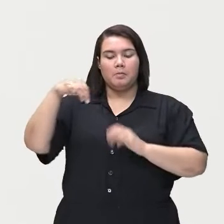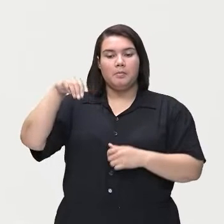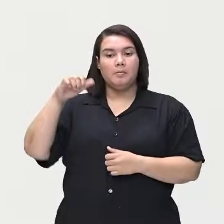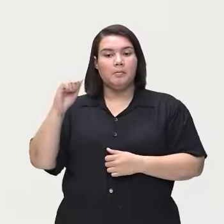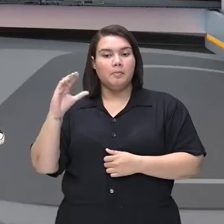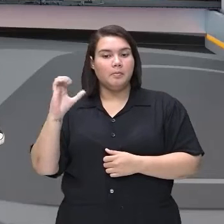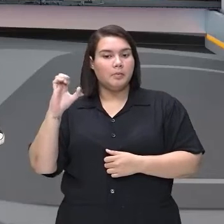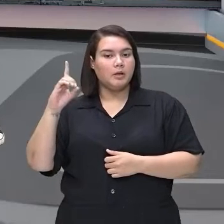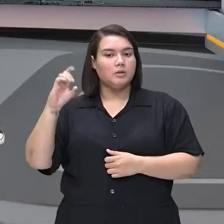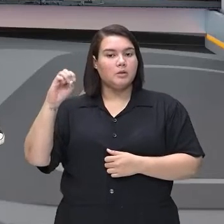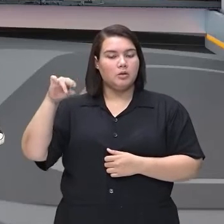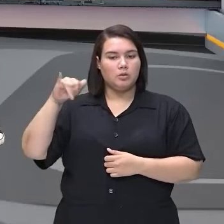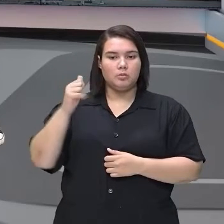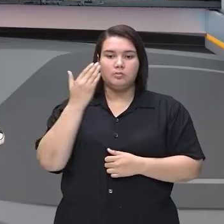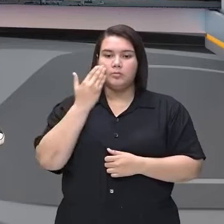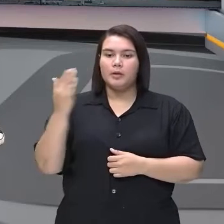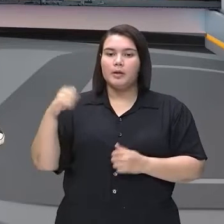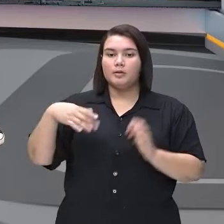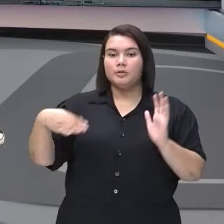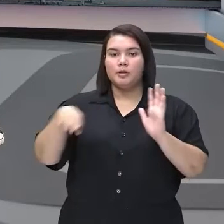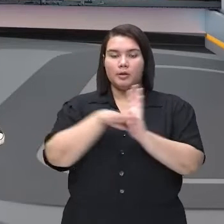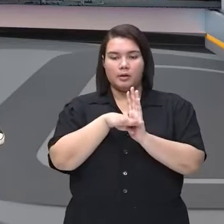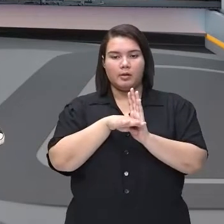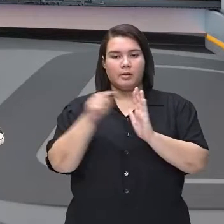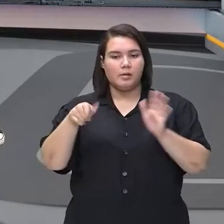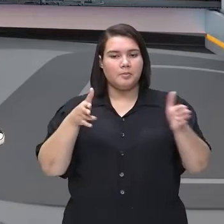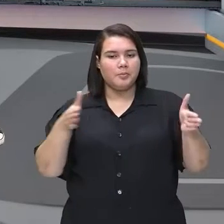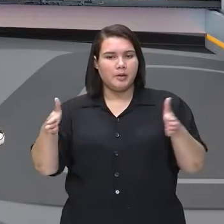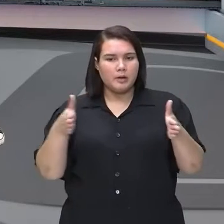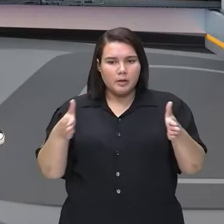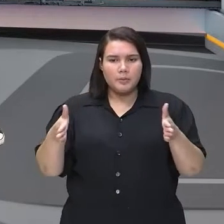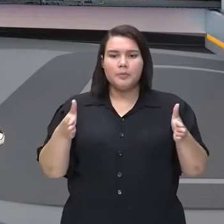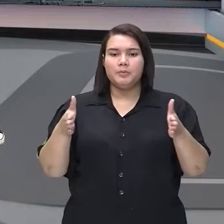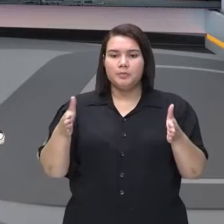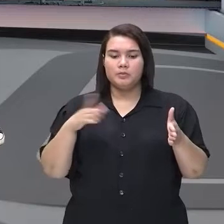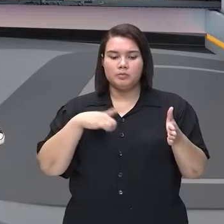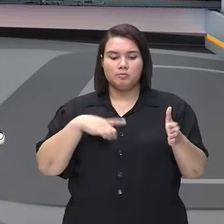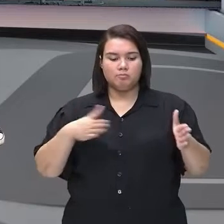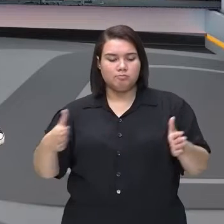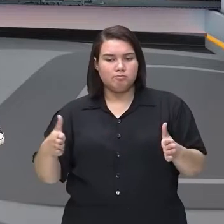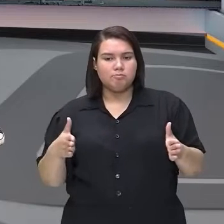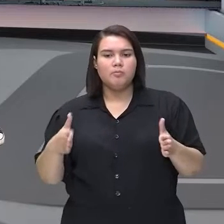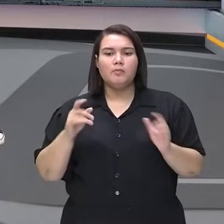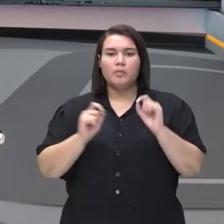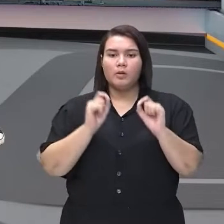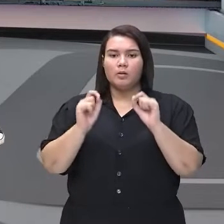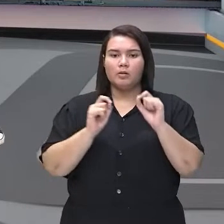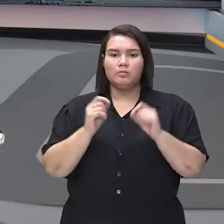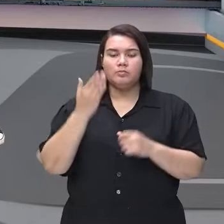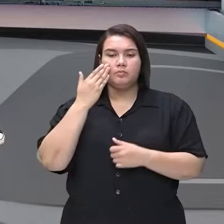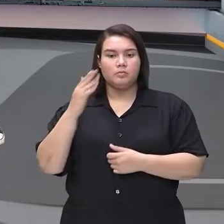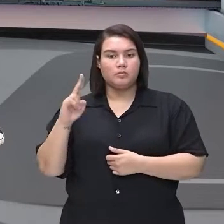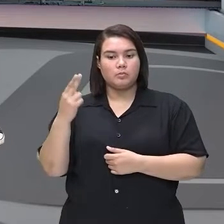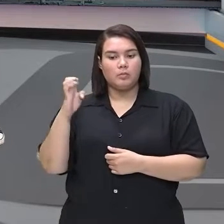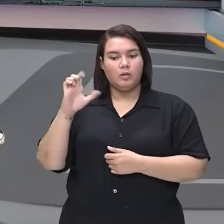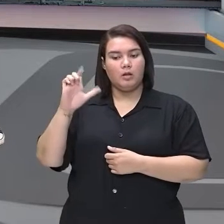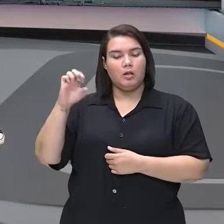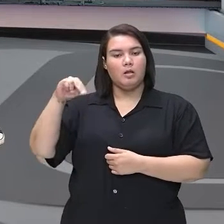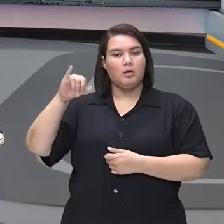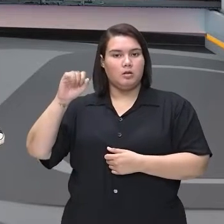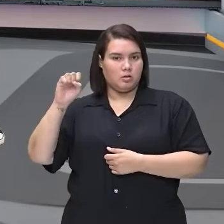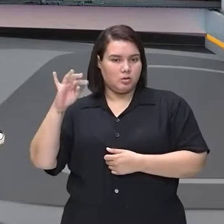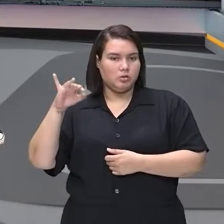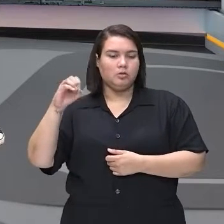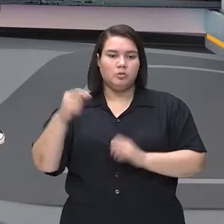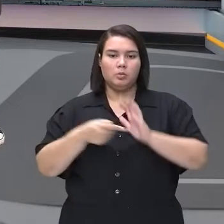é a chegada dos gregos dentro da região. Esse período que vai ali no período de Alexandre é o período helenístico, onde ele leva essa